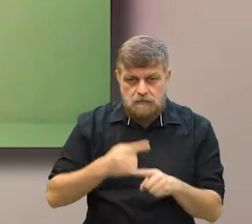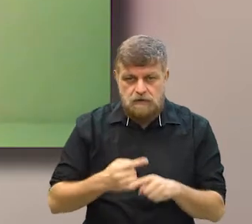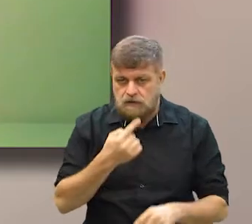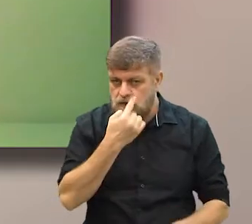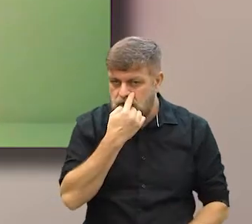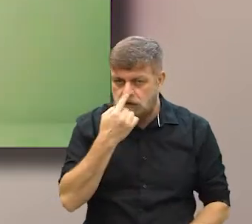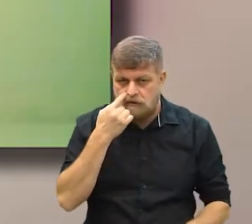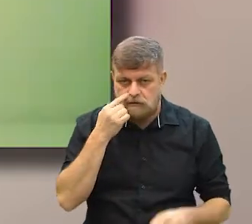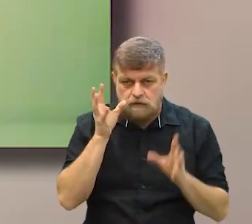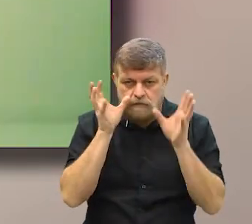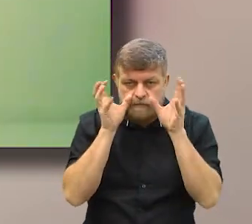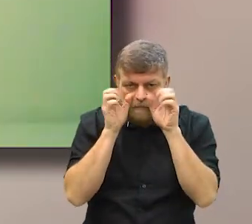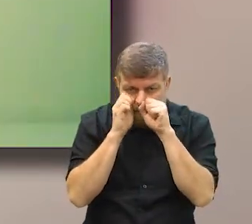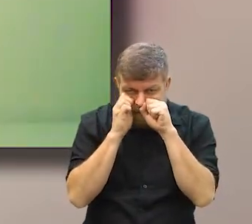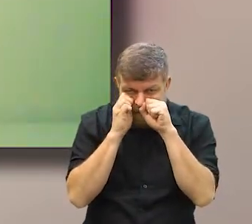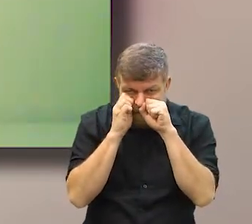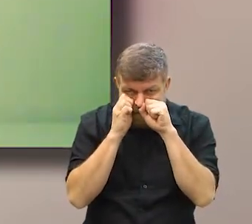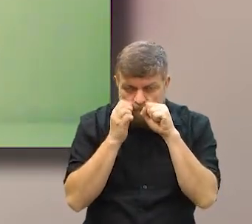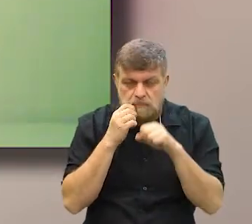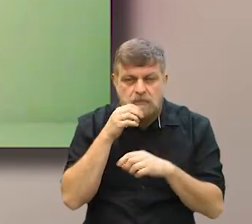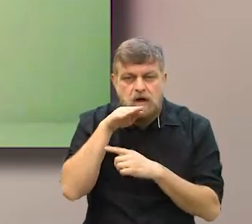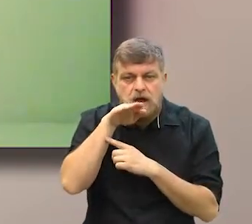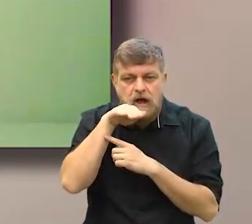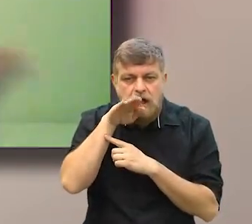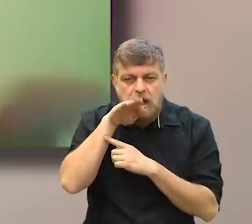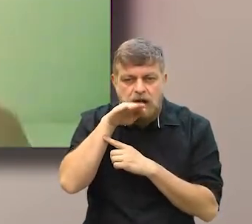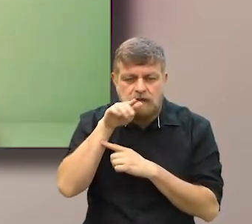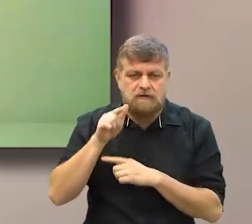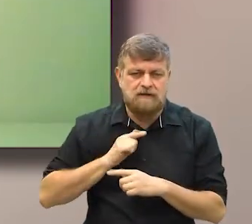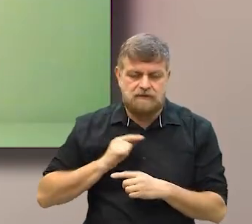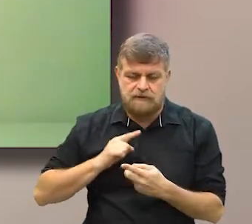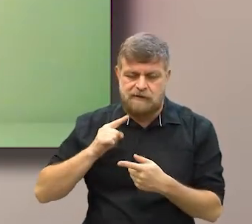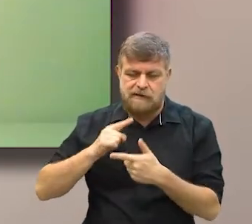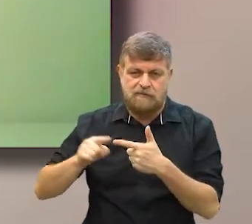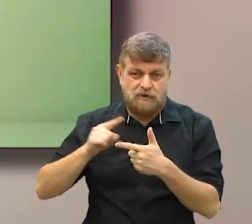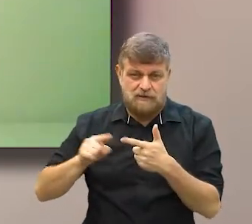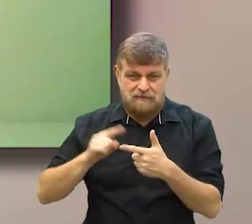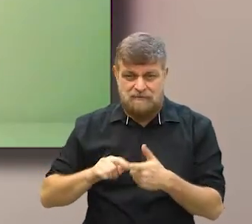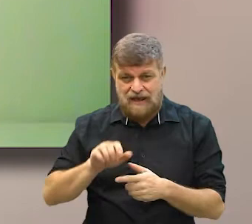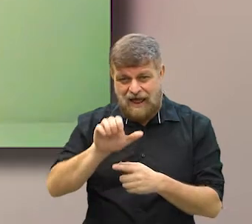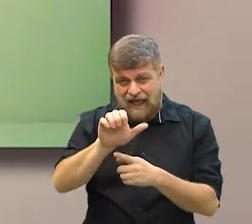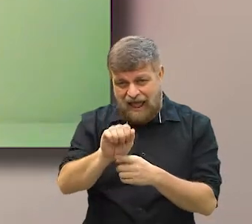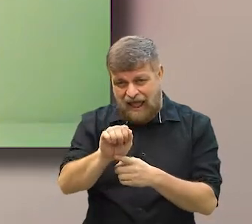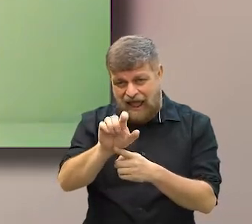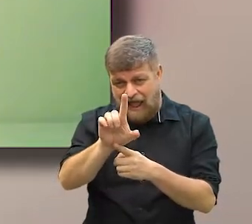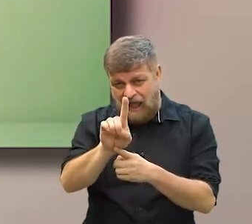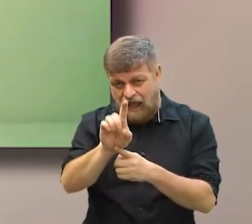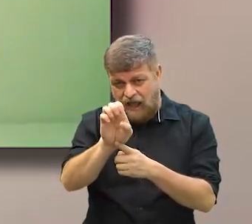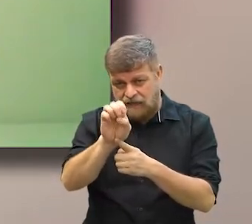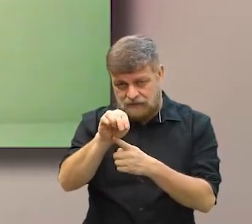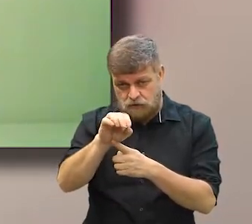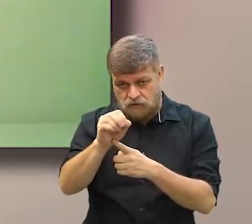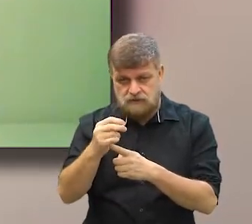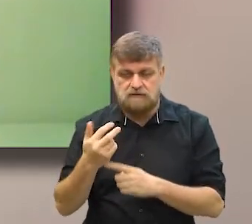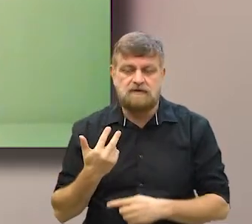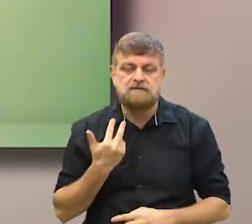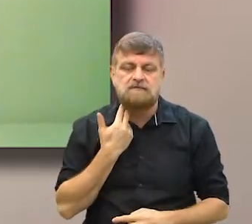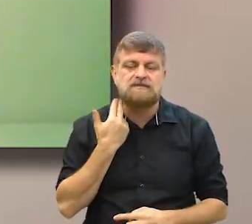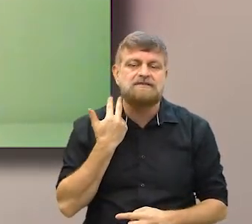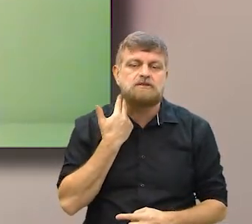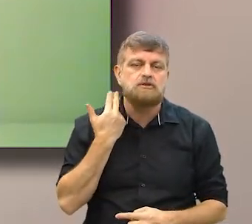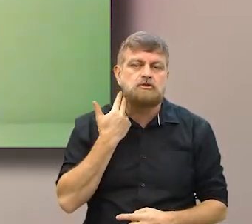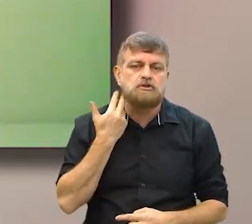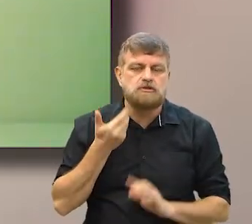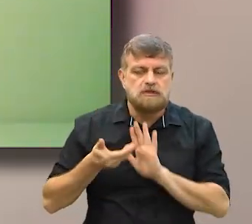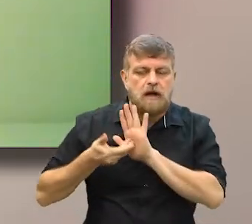deve à obstrução em alguma coisa atrás da língua. Pode ser adenoide, pode ser amígdala. E com o processo cirúrgico,